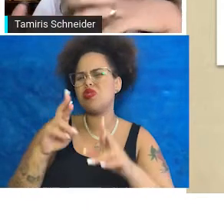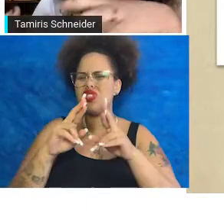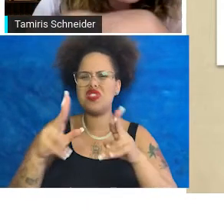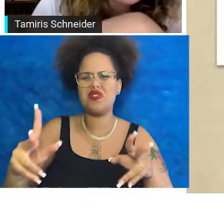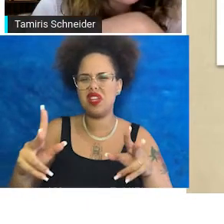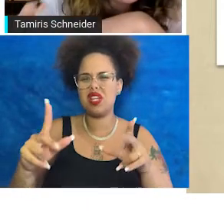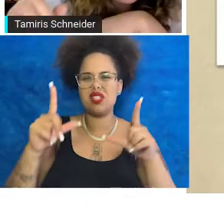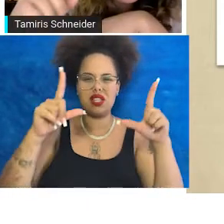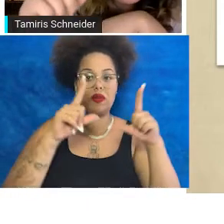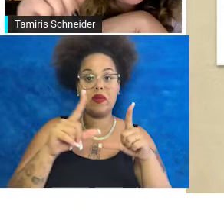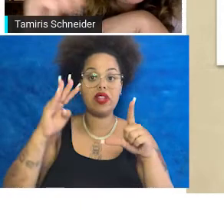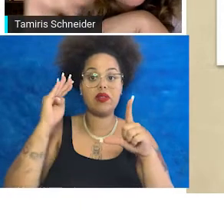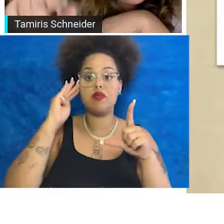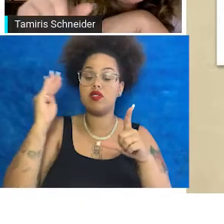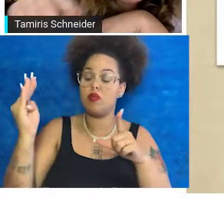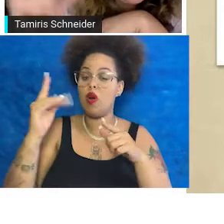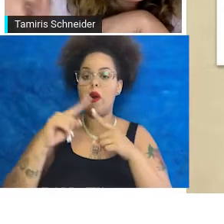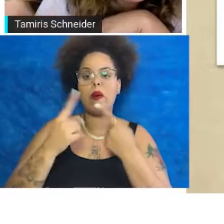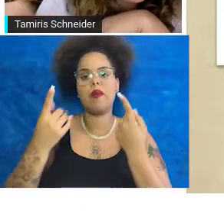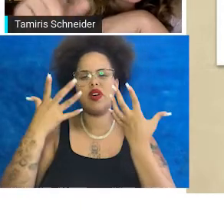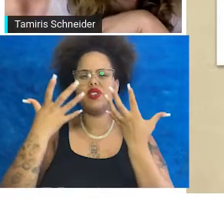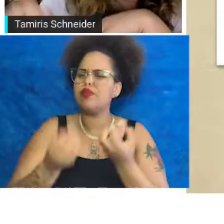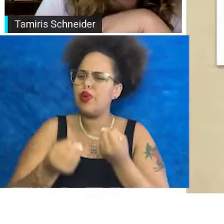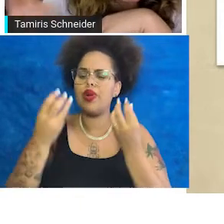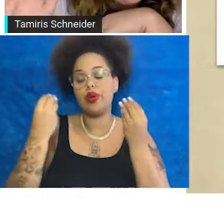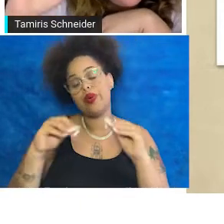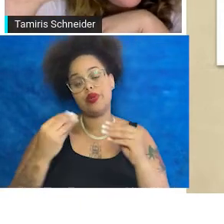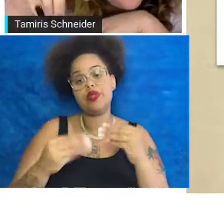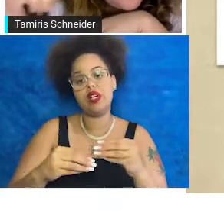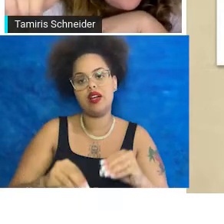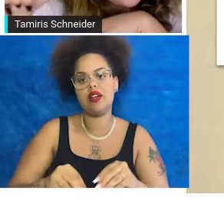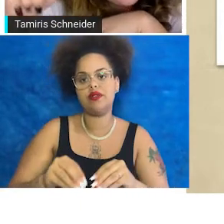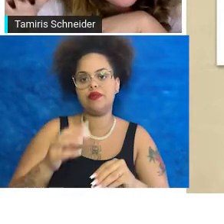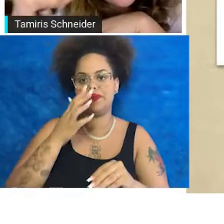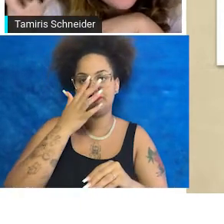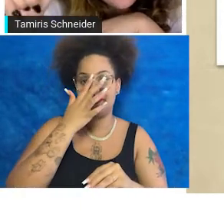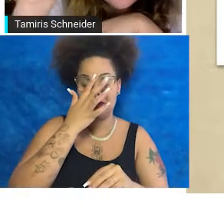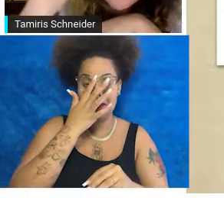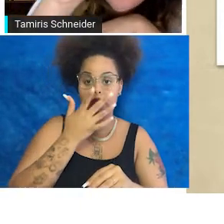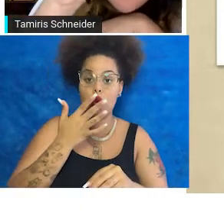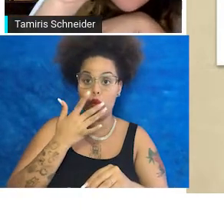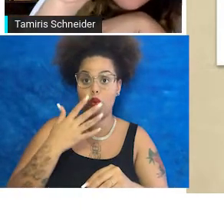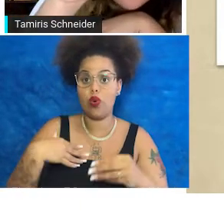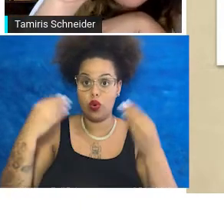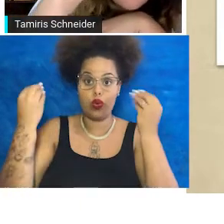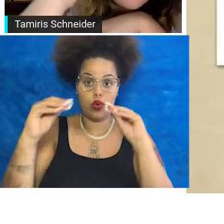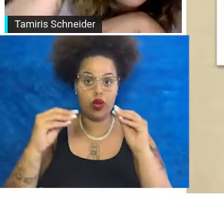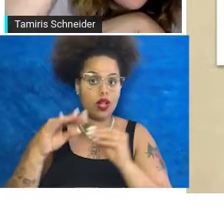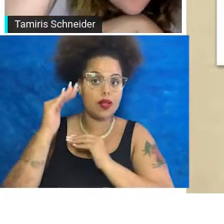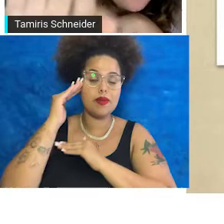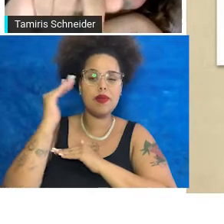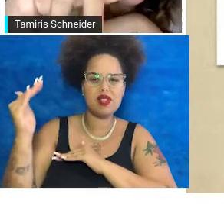grande da paleta principal, mas bora colocar, né? Essa corzinha que eu coloquei na paleta